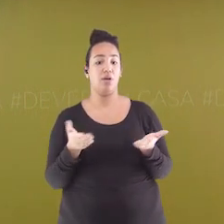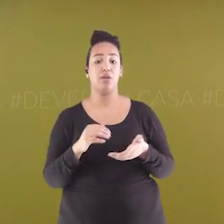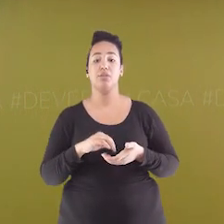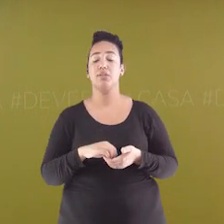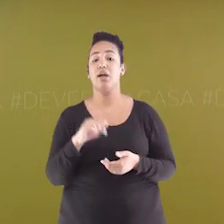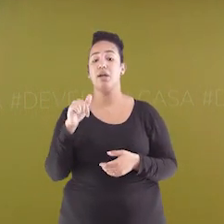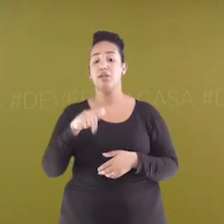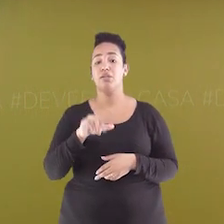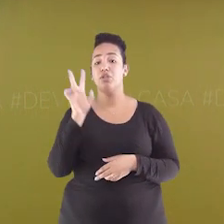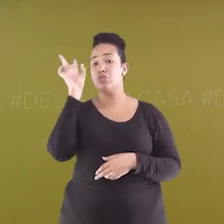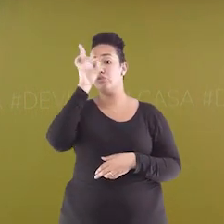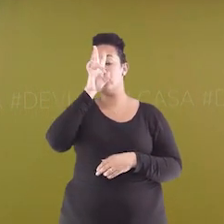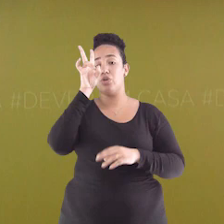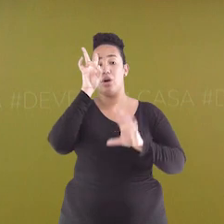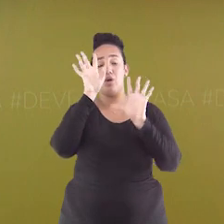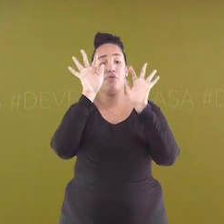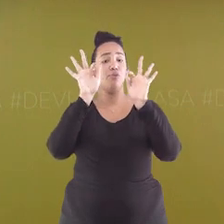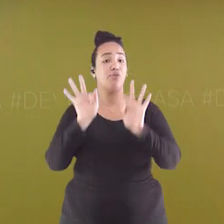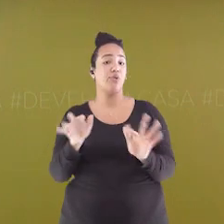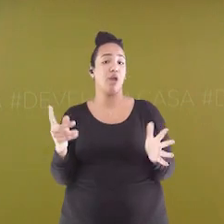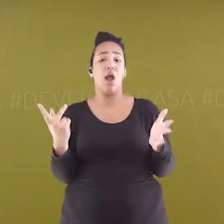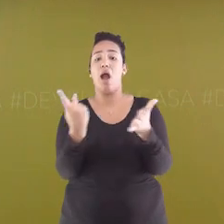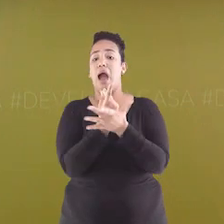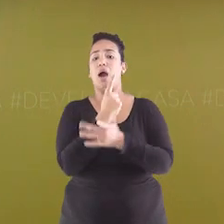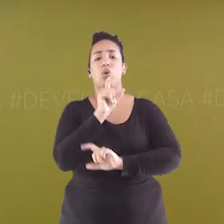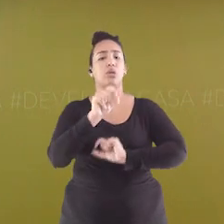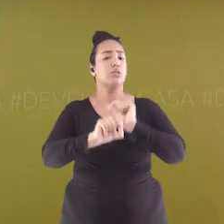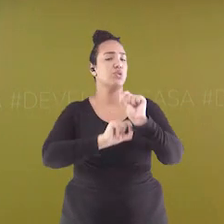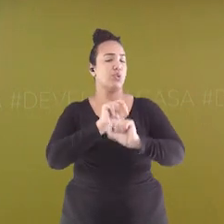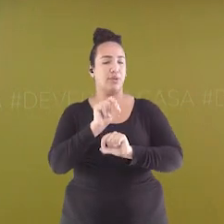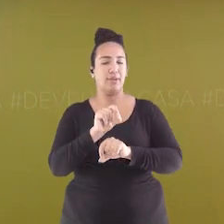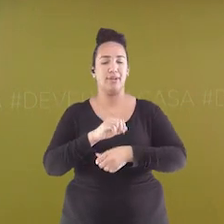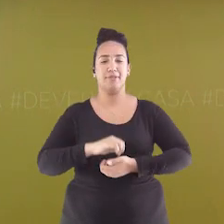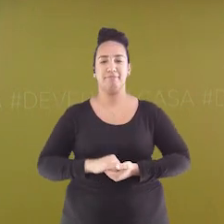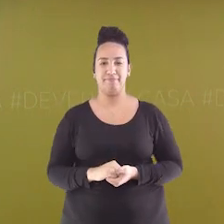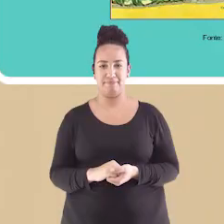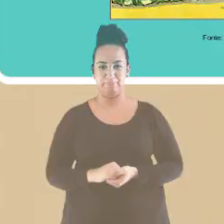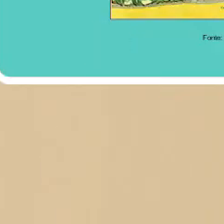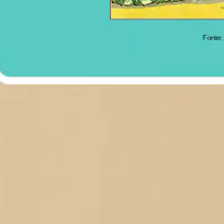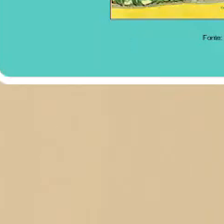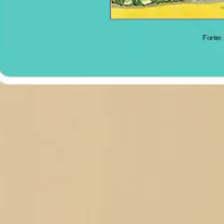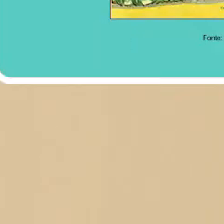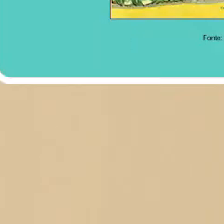O que aconteceu no final da história? Pensem aí.